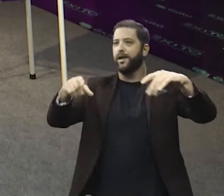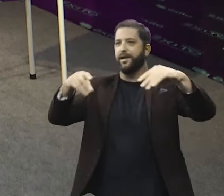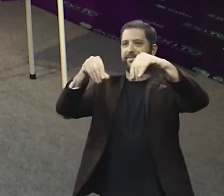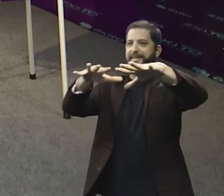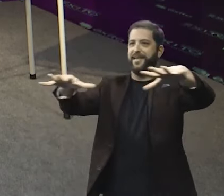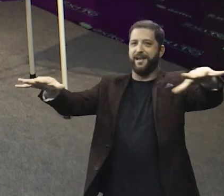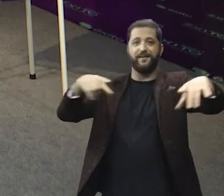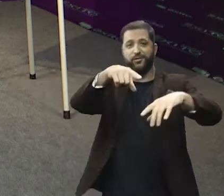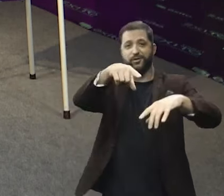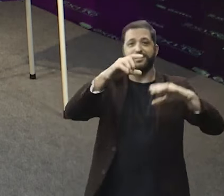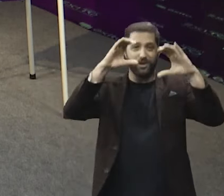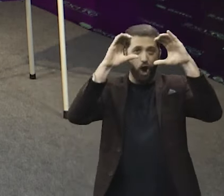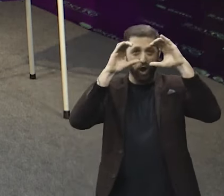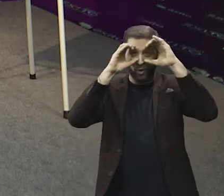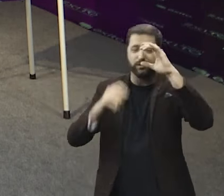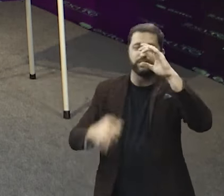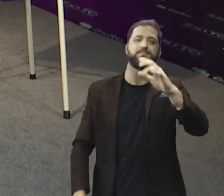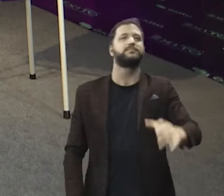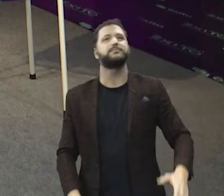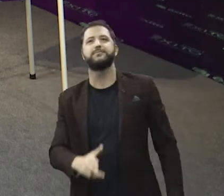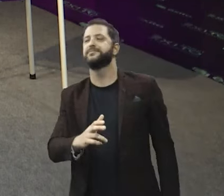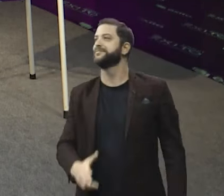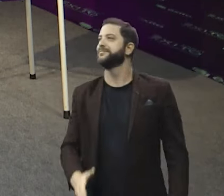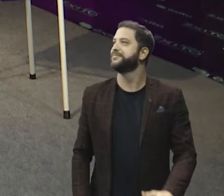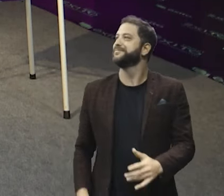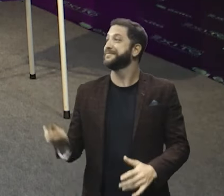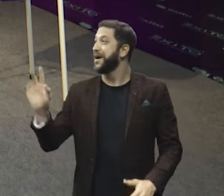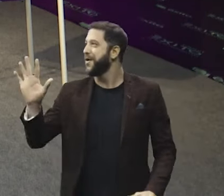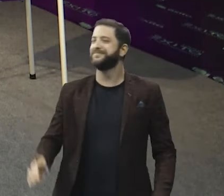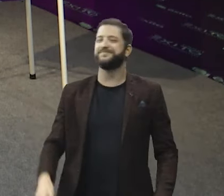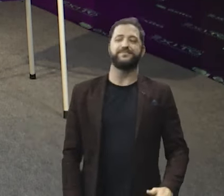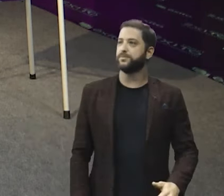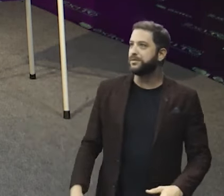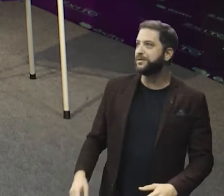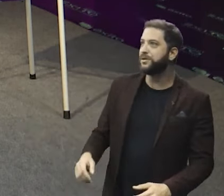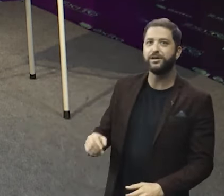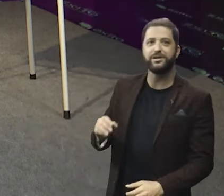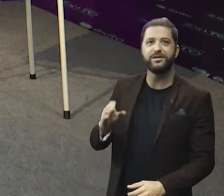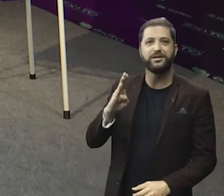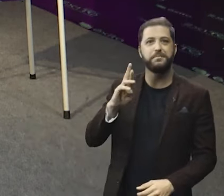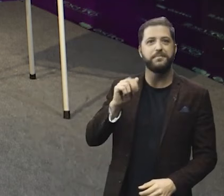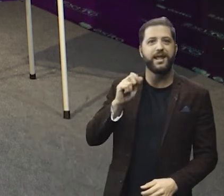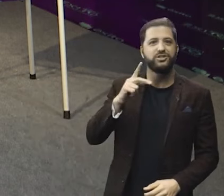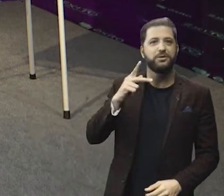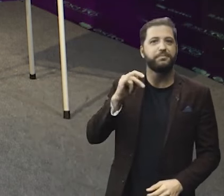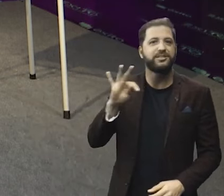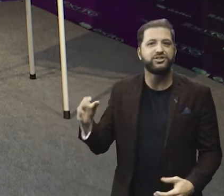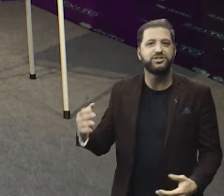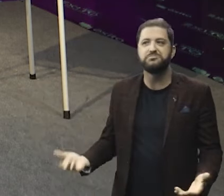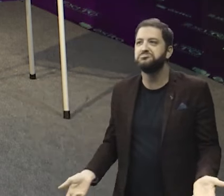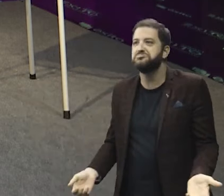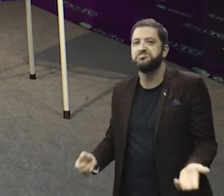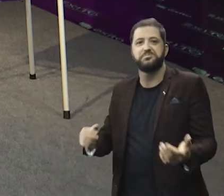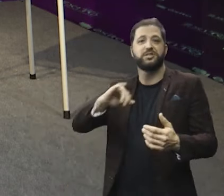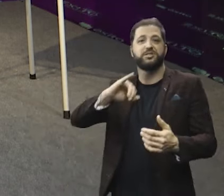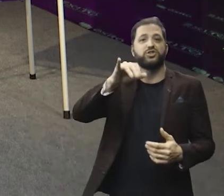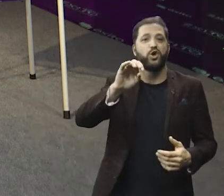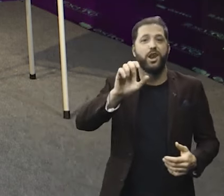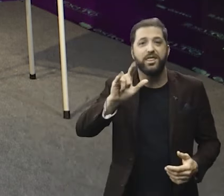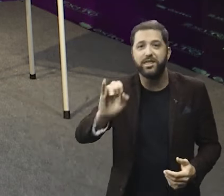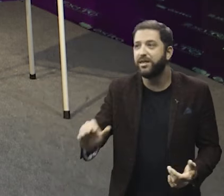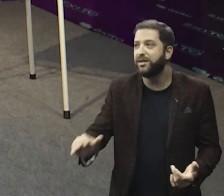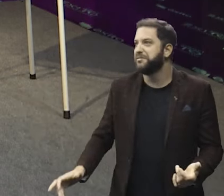oclinho mas para você é uma realidade você vai encontrar o Brad Pitt você vai encontrar a Angeline Jolie e daí você vai conversar